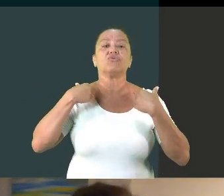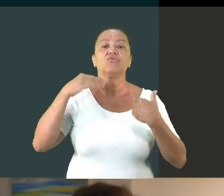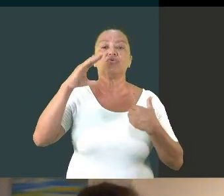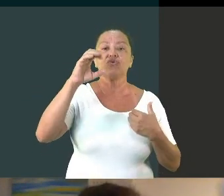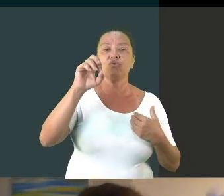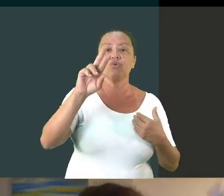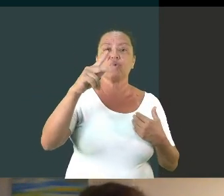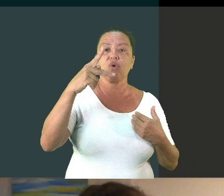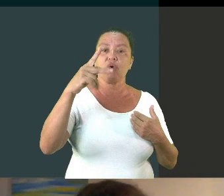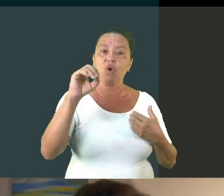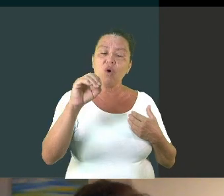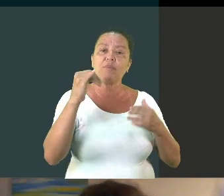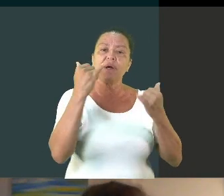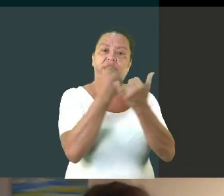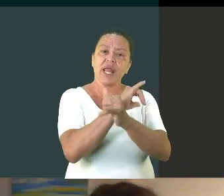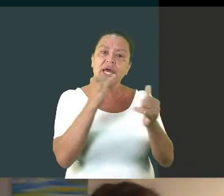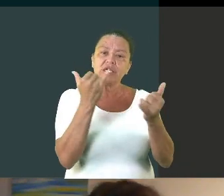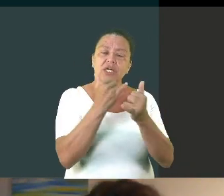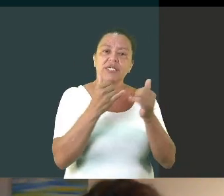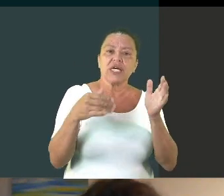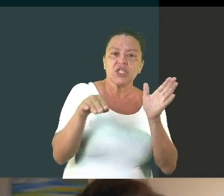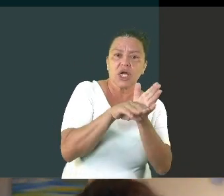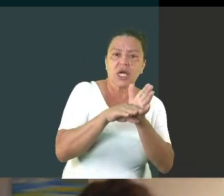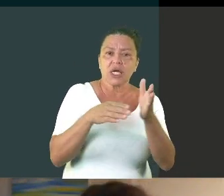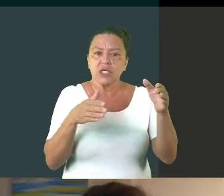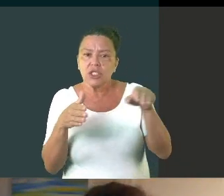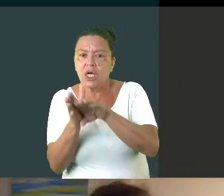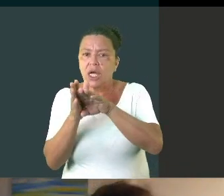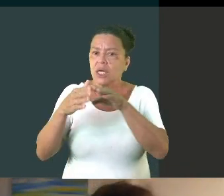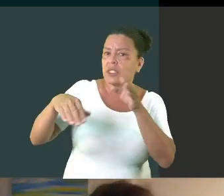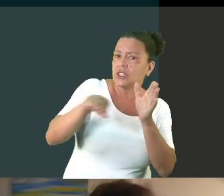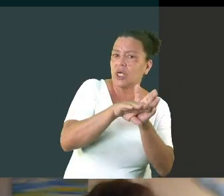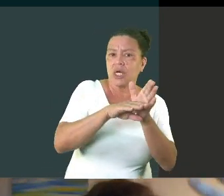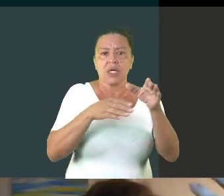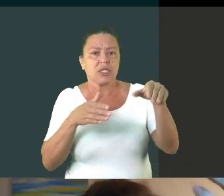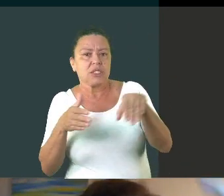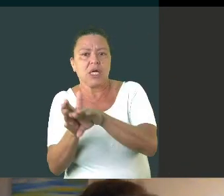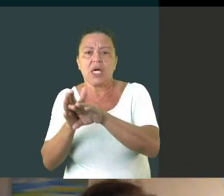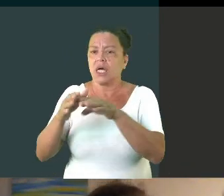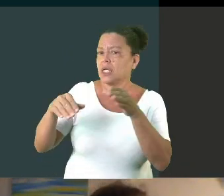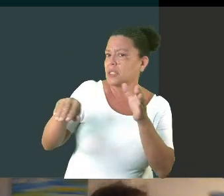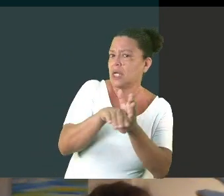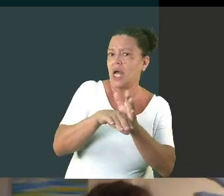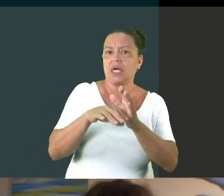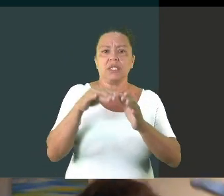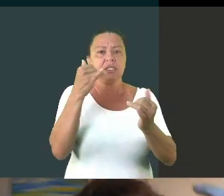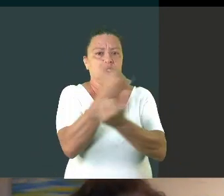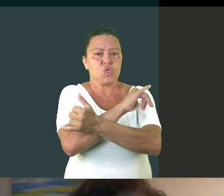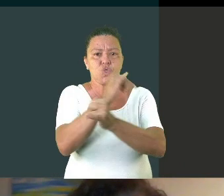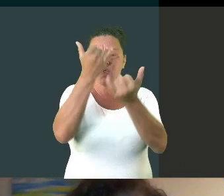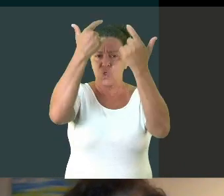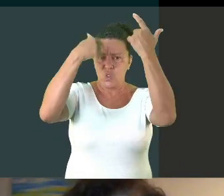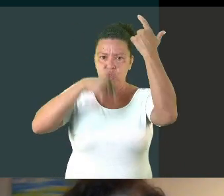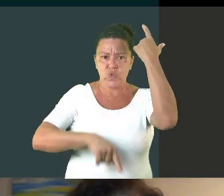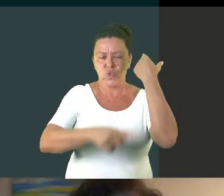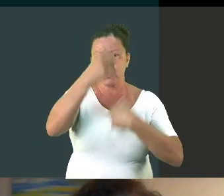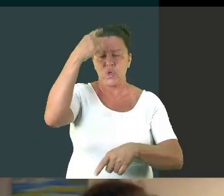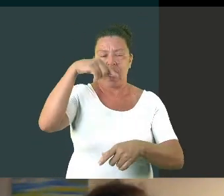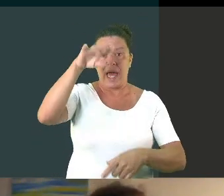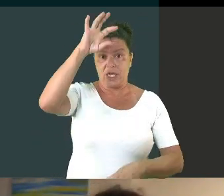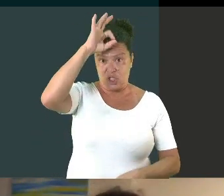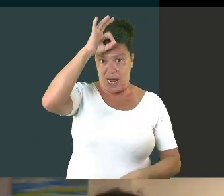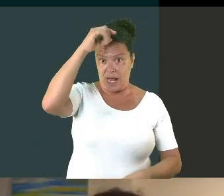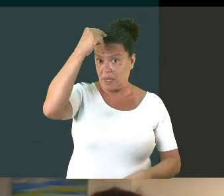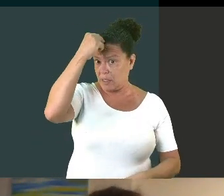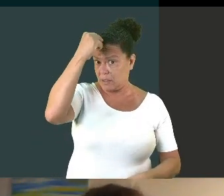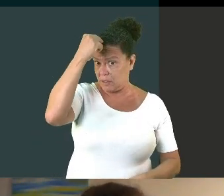dessa energia que está chegando, vindo do fluido, através do fluido cósmico universal, entrando através do chakra